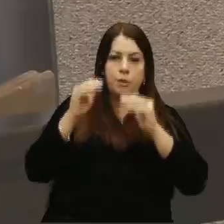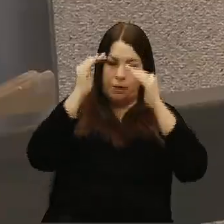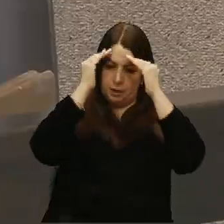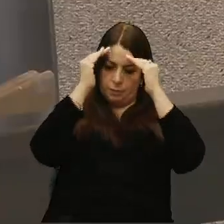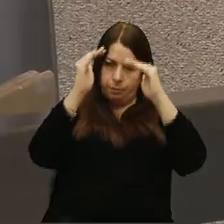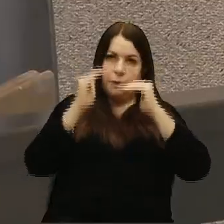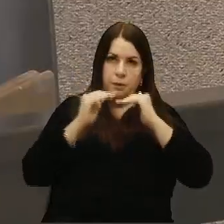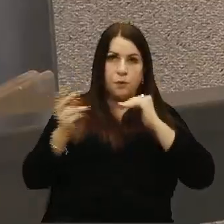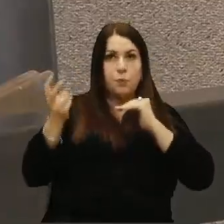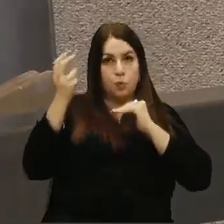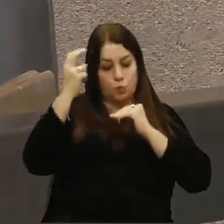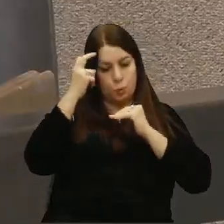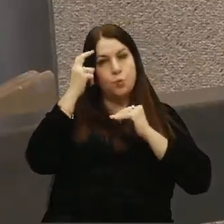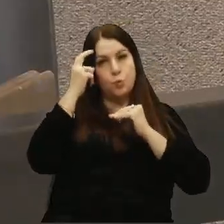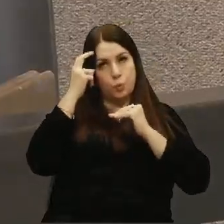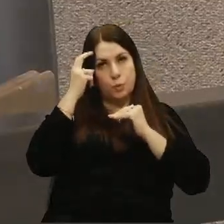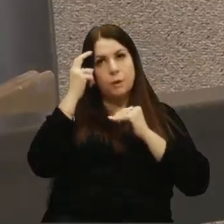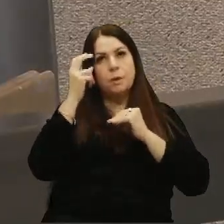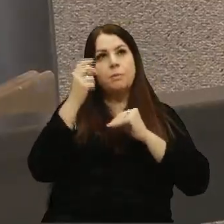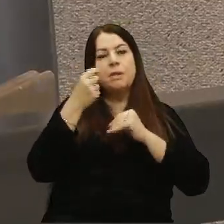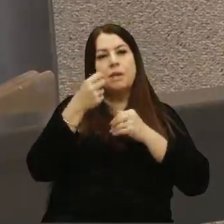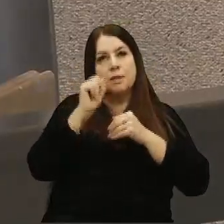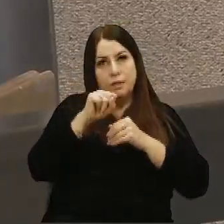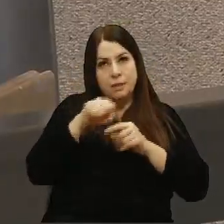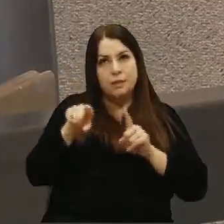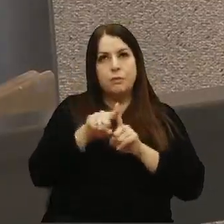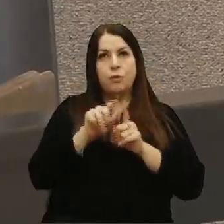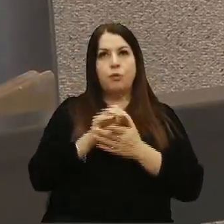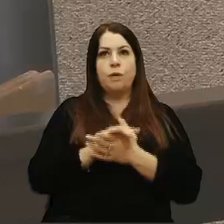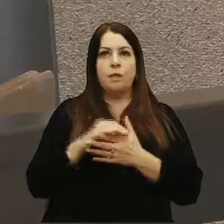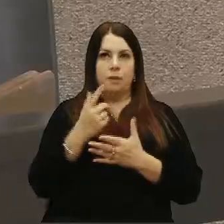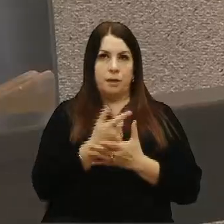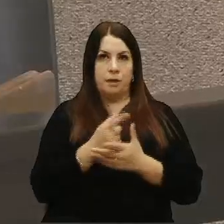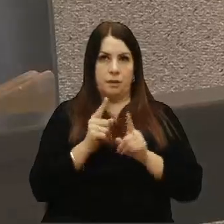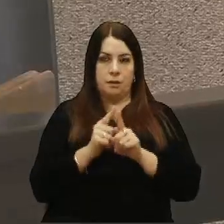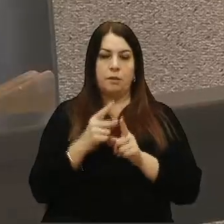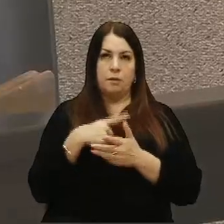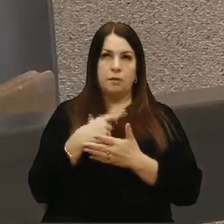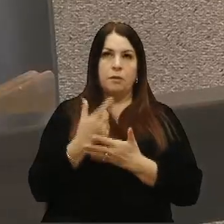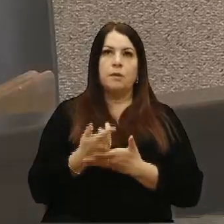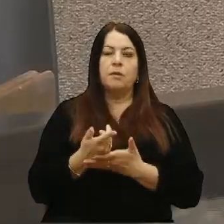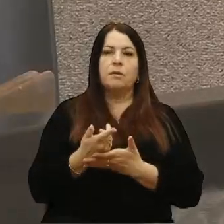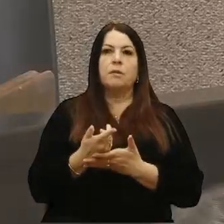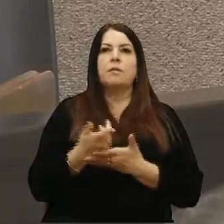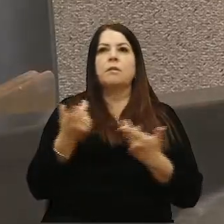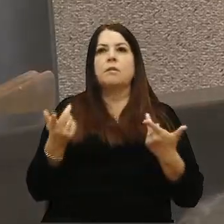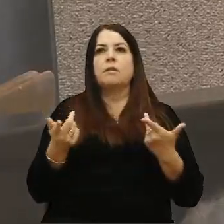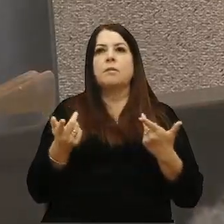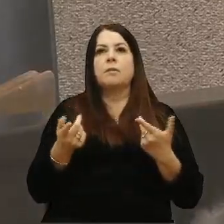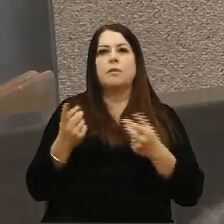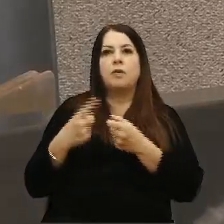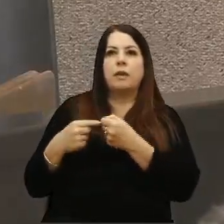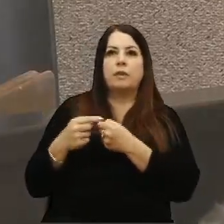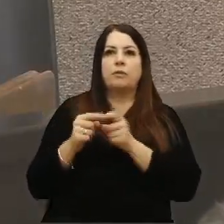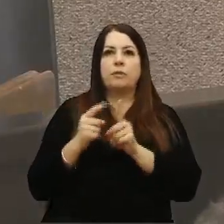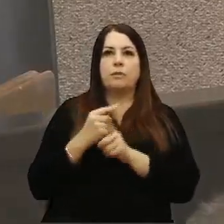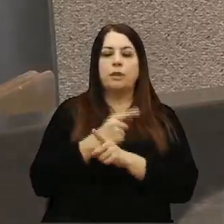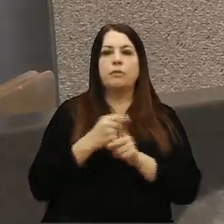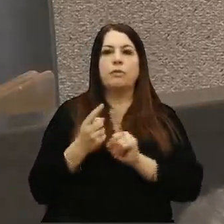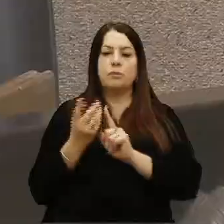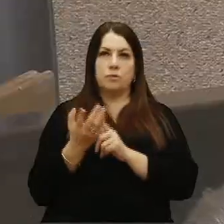as culturas, mas sim, né? A gente acredita que precisa ter uma situação da questão das